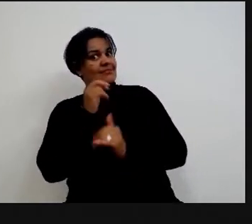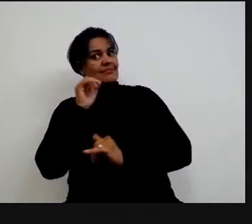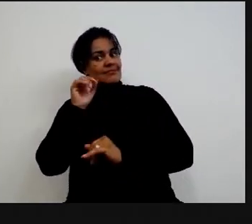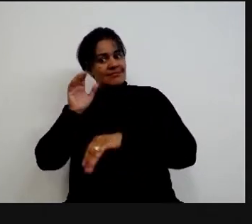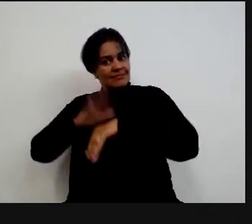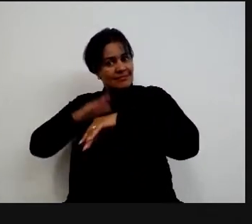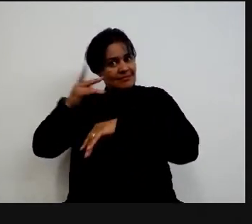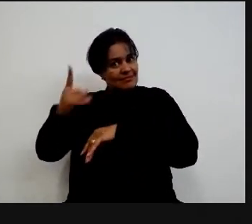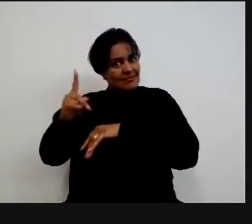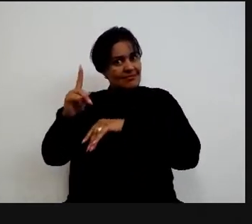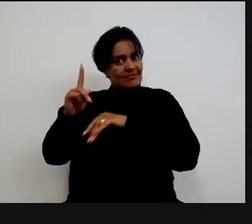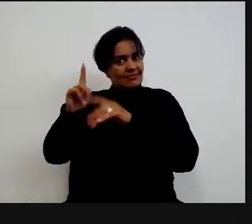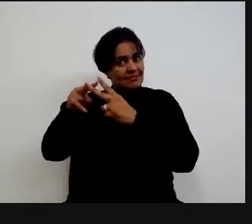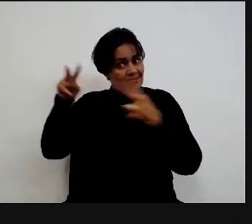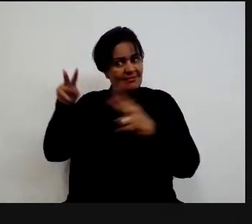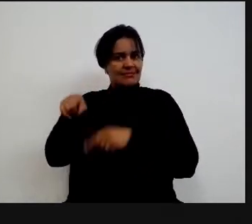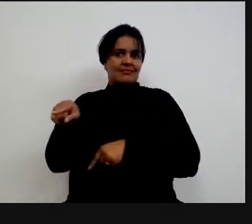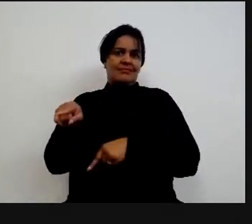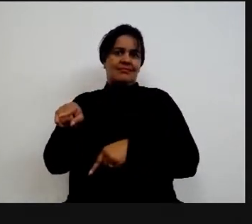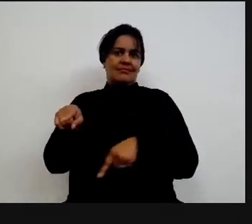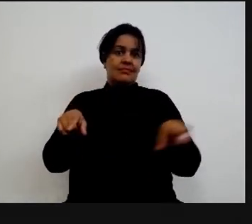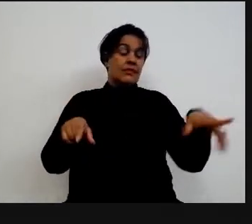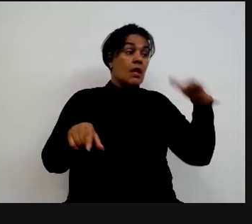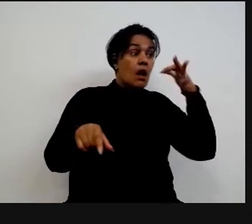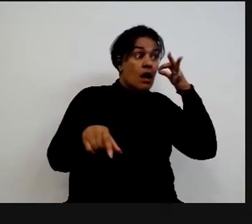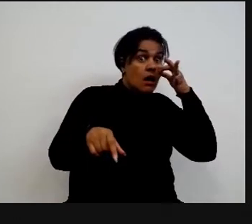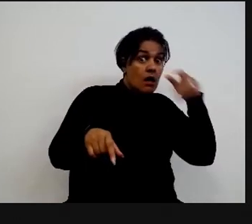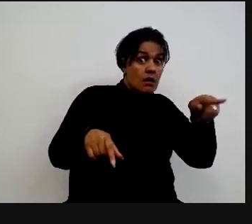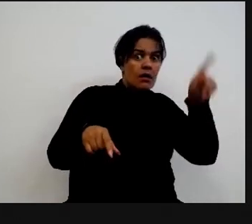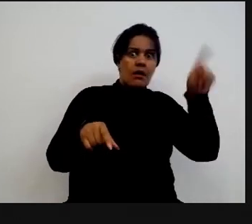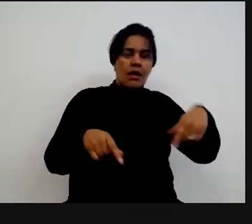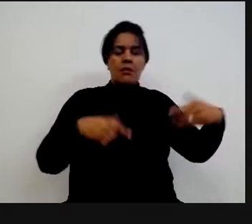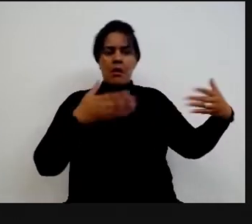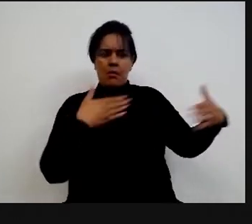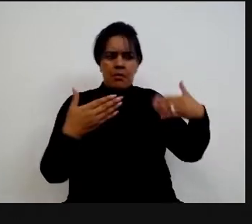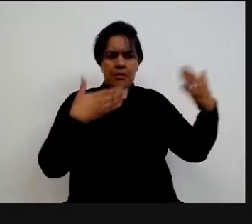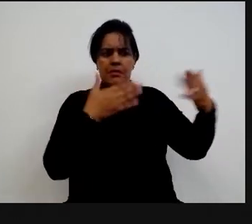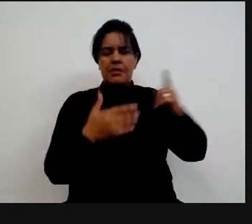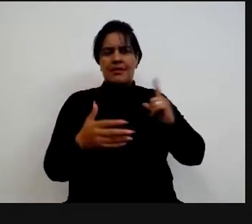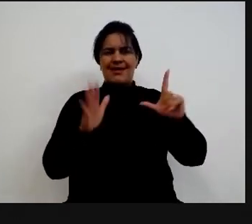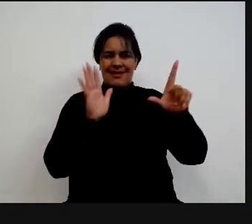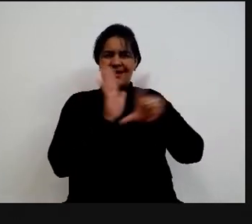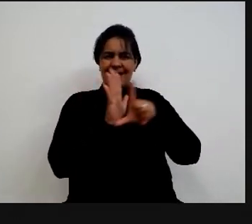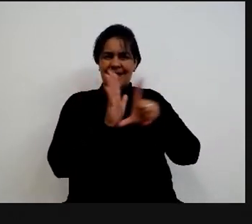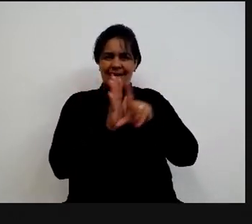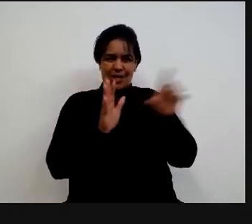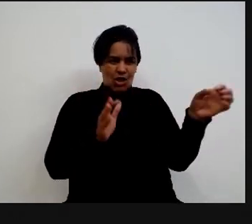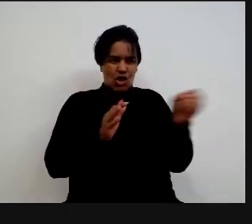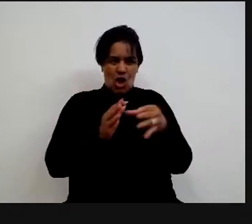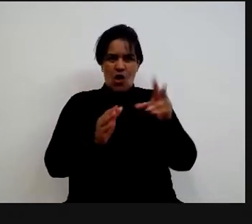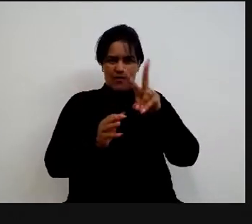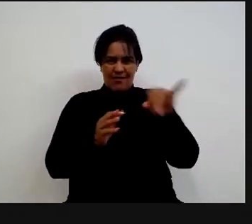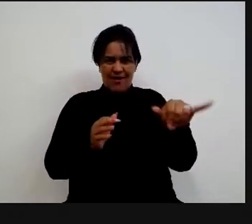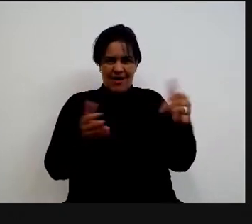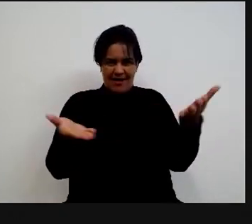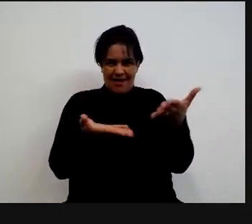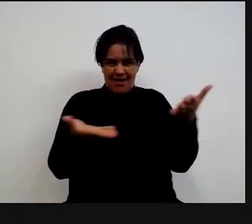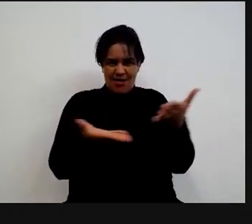mesmo. Vamos deixar ali o presencial para discutir agora, que é a lei de licitação nova entra em vigor, dia 1º de abril